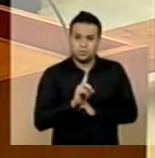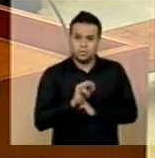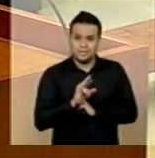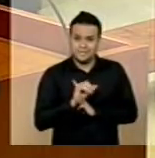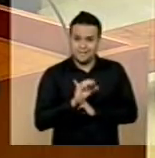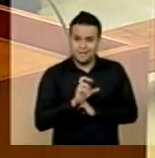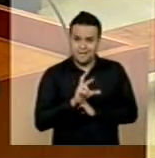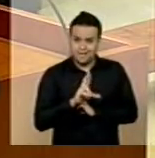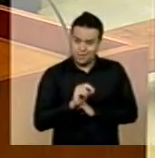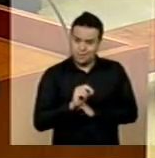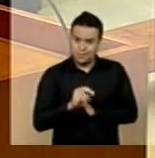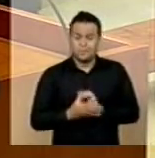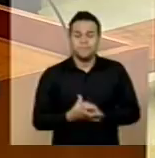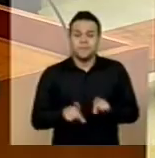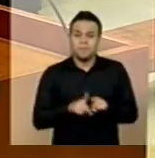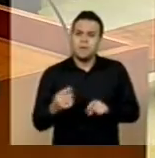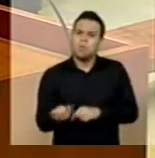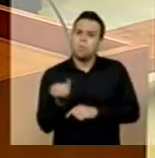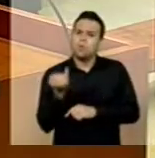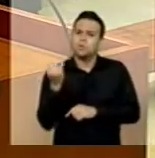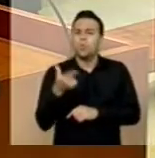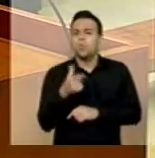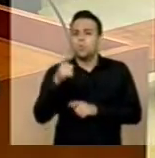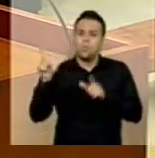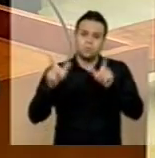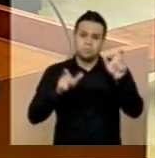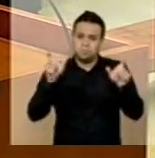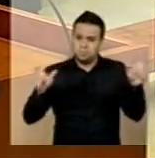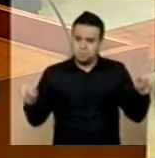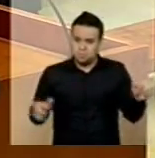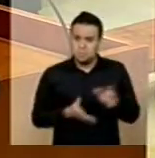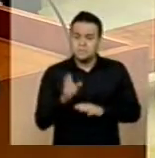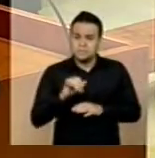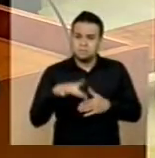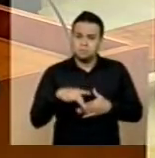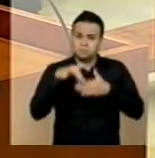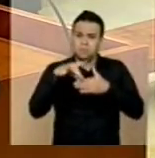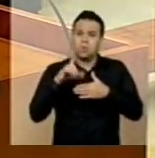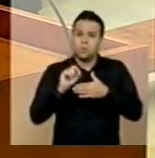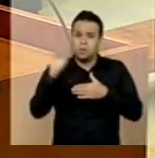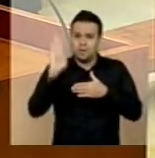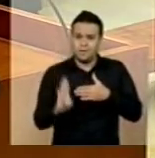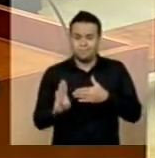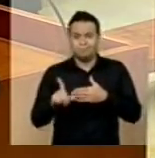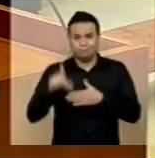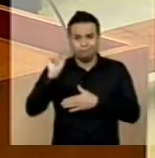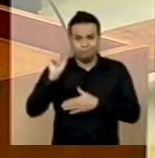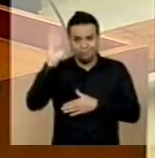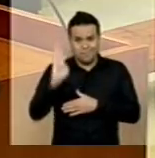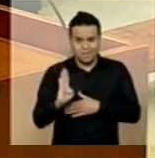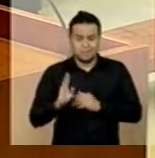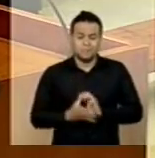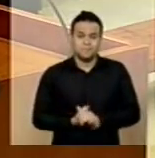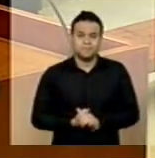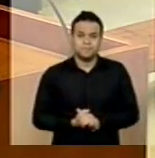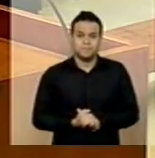pouco importando que os membros do Legislativo Estadual tenham sido eleitos legitimamente pelos brasileiros. O que se viu, o que